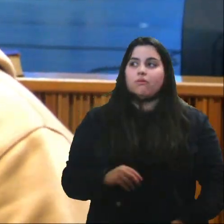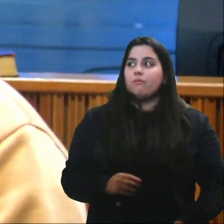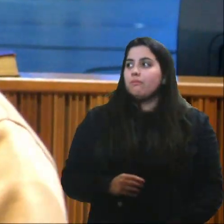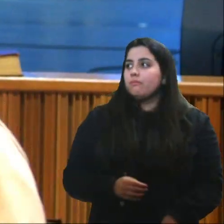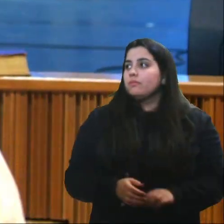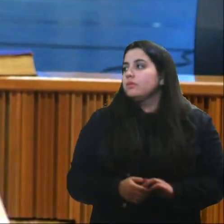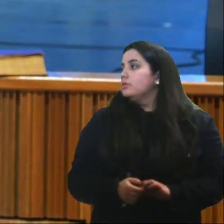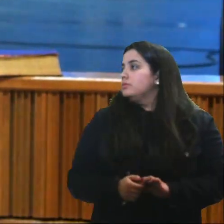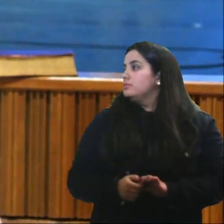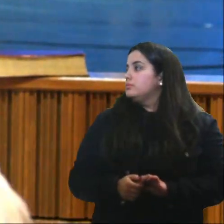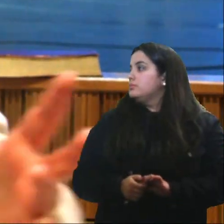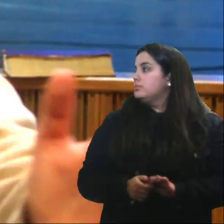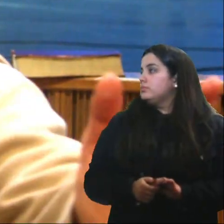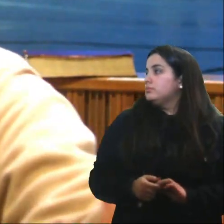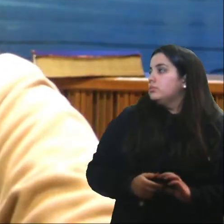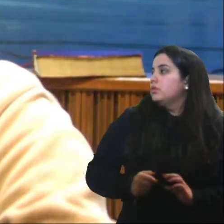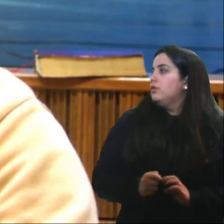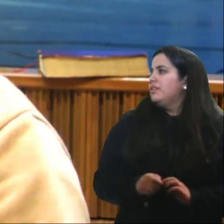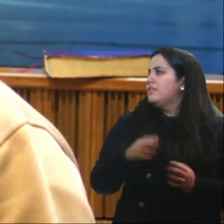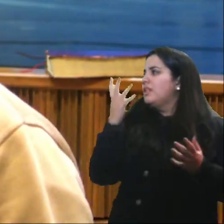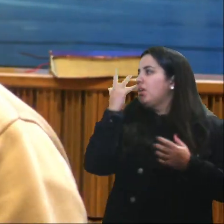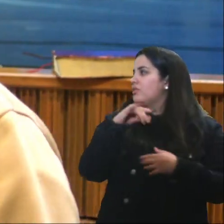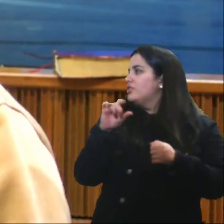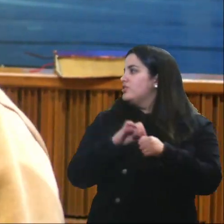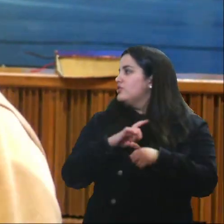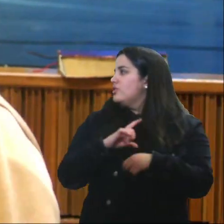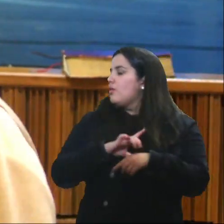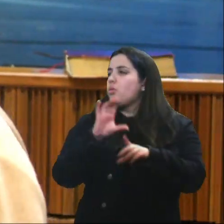Foi tão lindo, a gente estava numa vigília aqui.